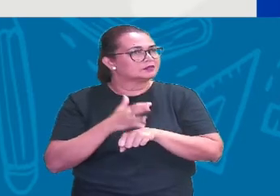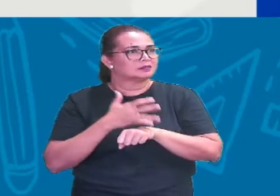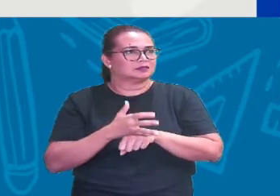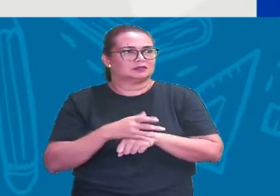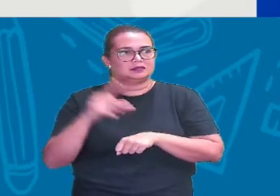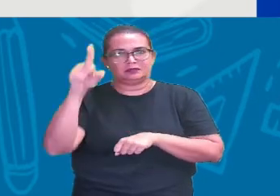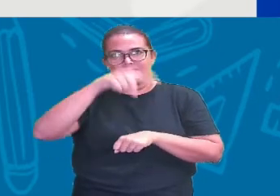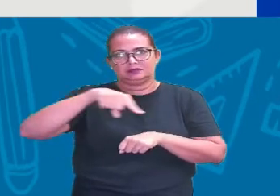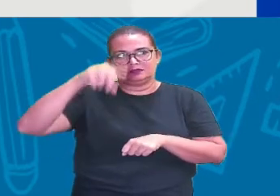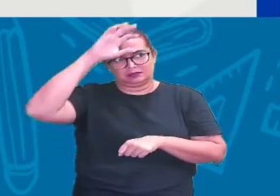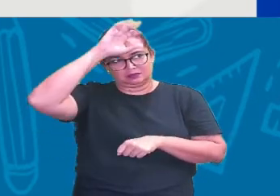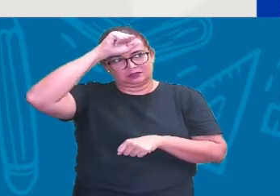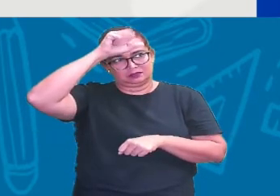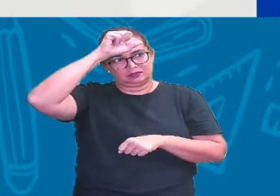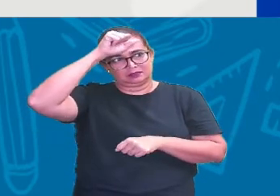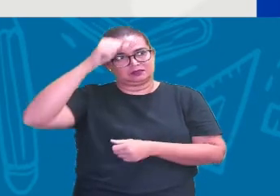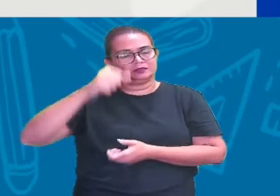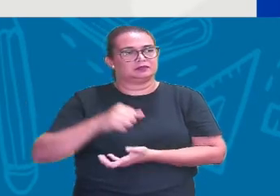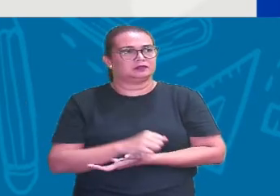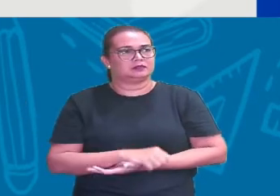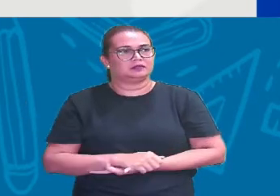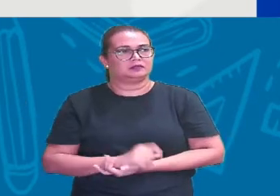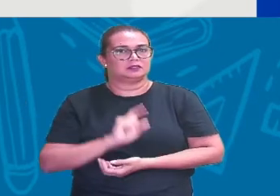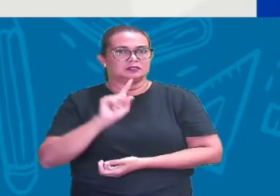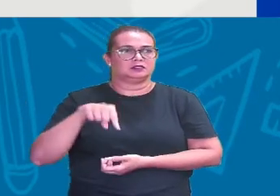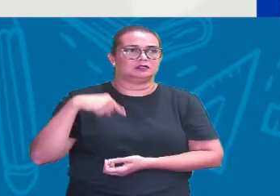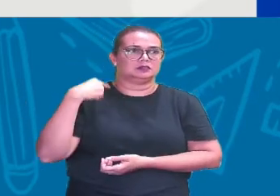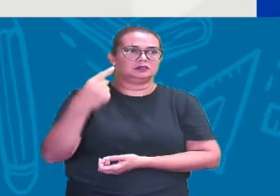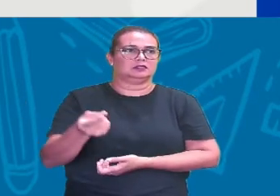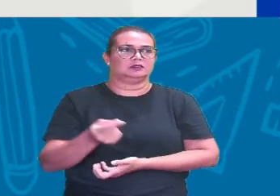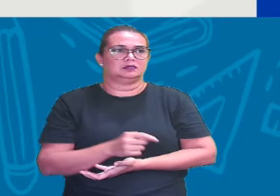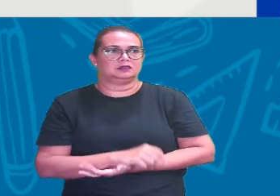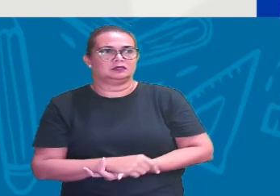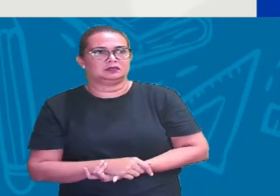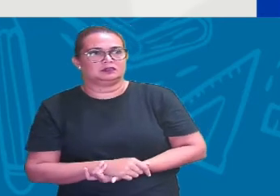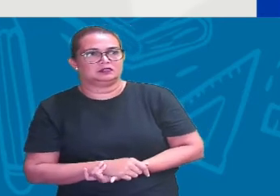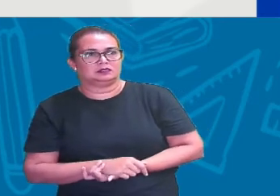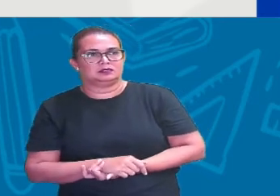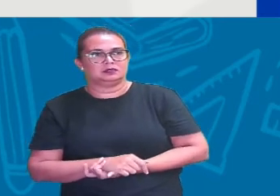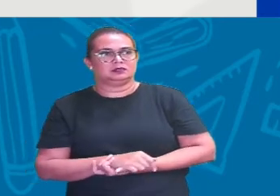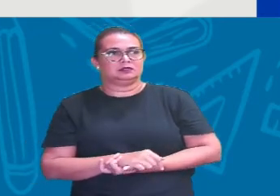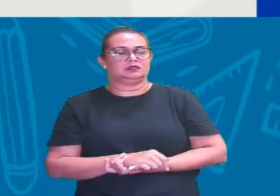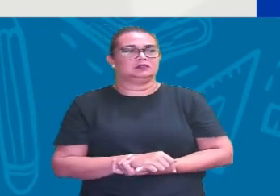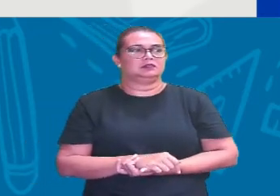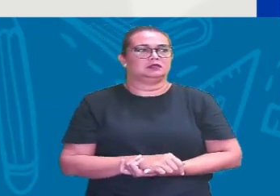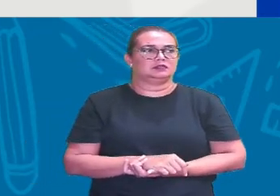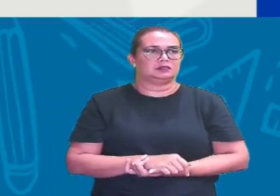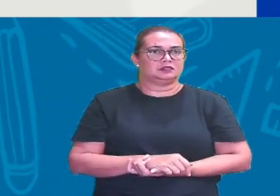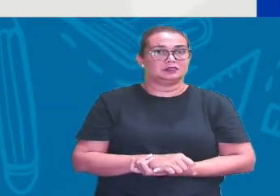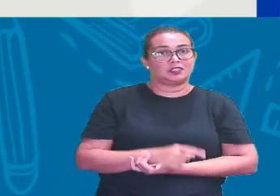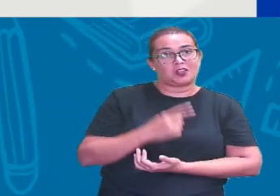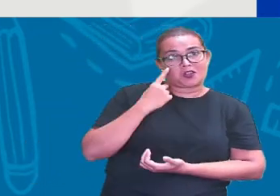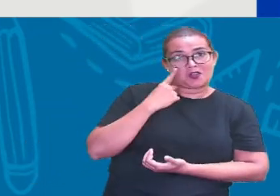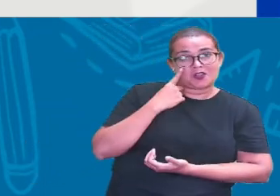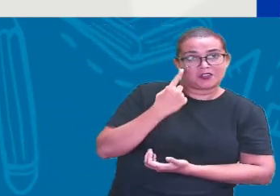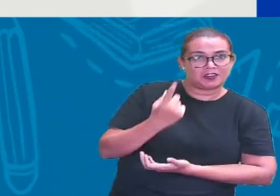para aprender mais. Então, próximo. Então, gente, olha aí.